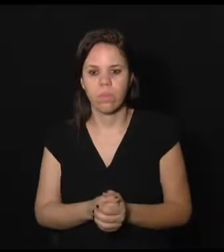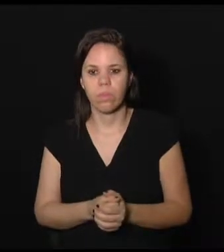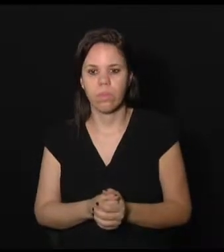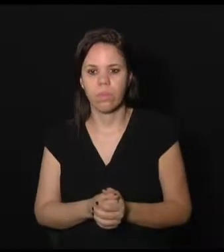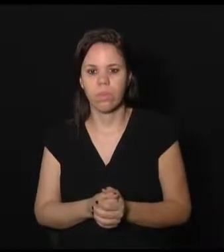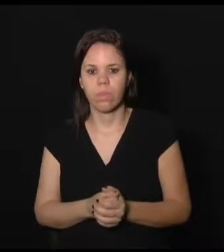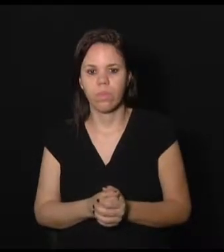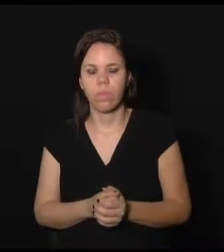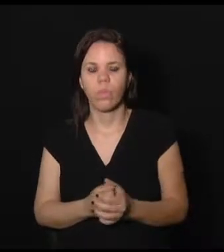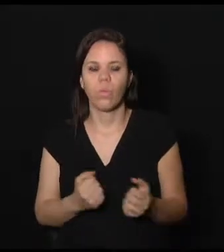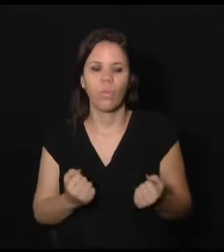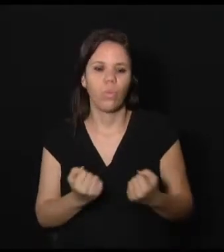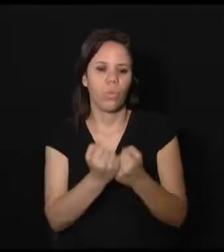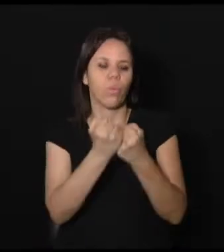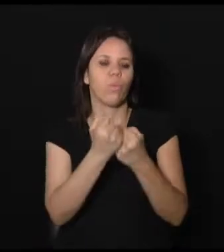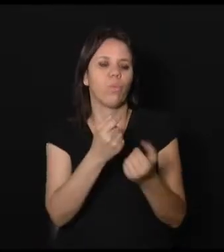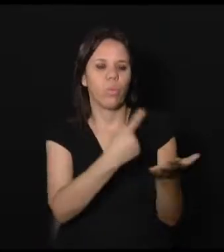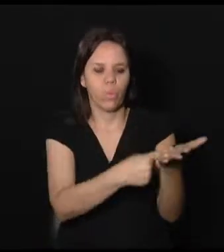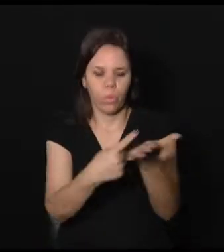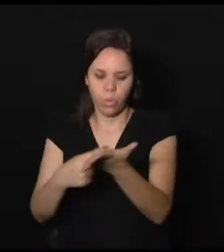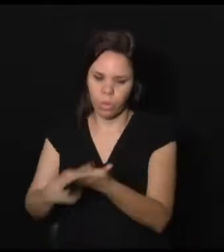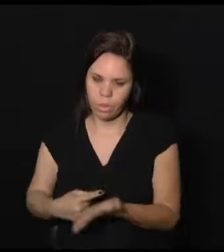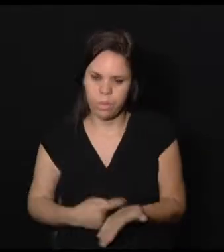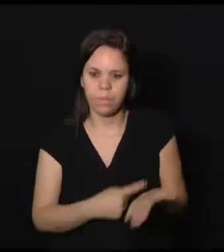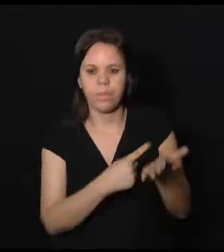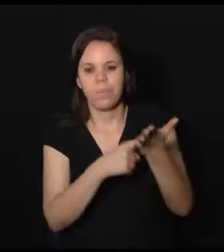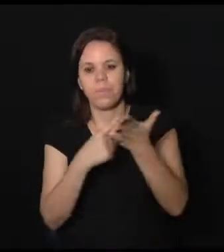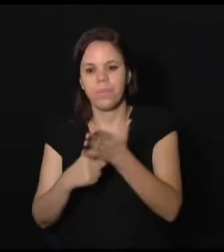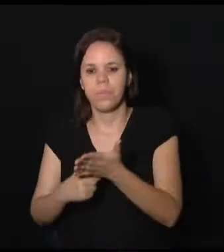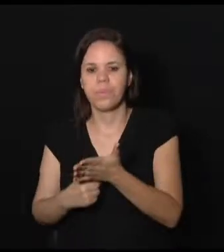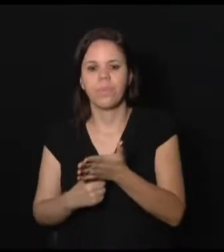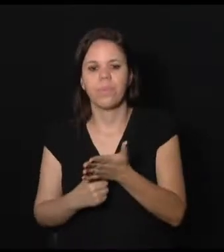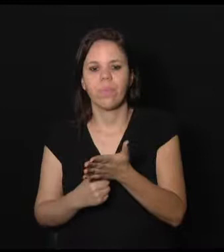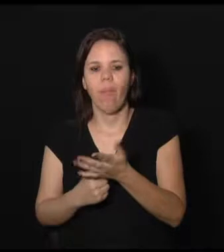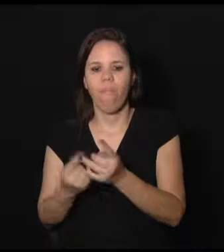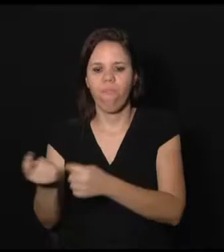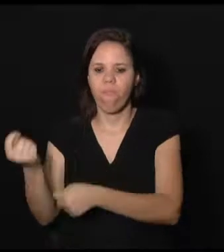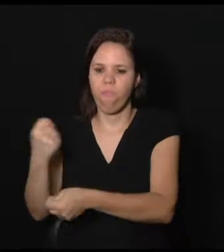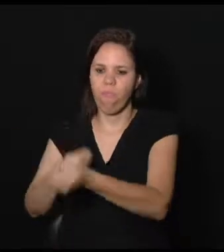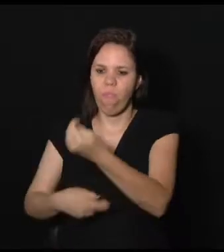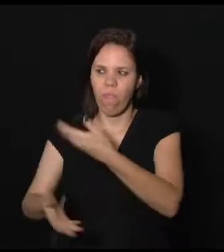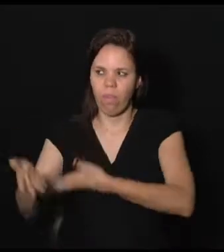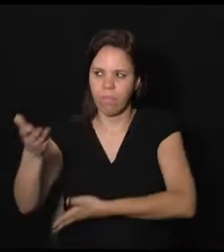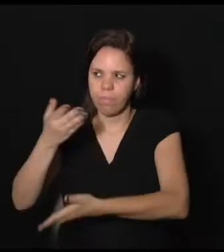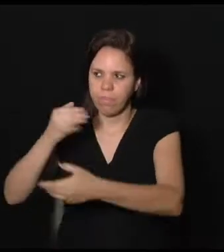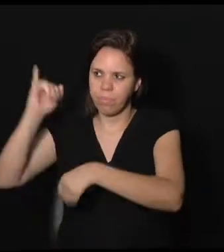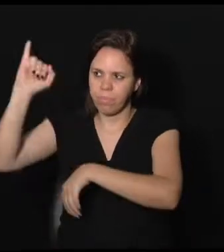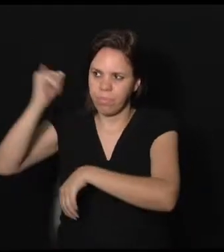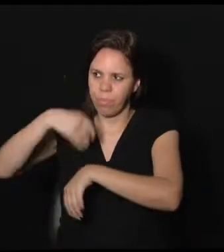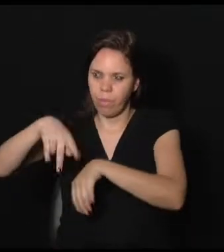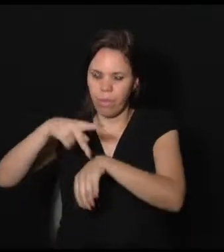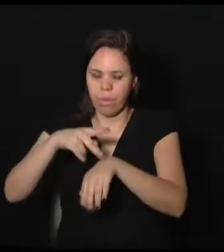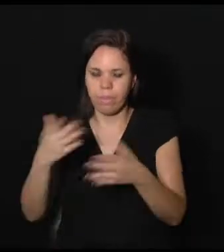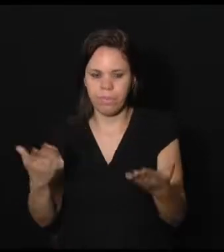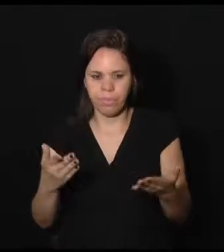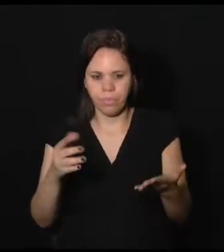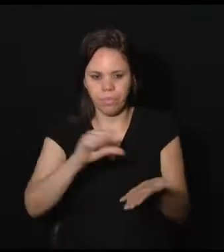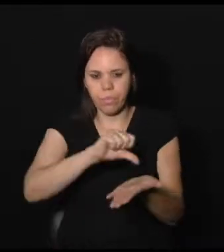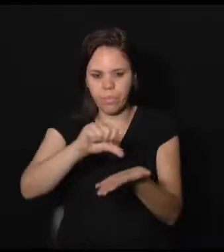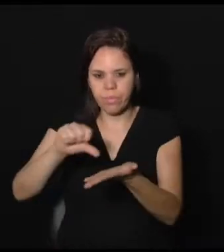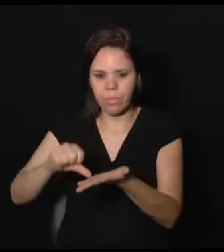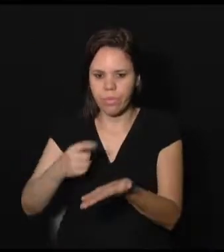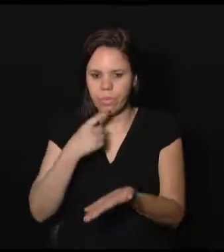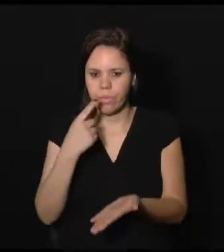essas ferramentas, esses acordos, esse fluxo de comércio, ele comece a acontecer, nós hoje estamos numa região em que